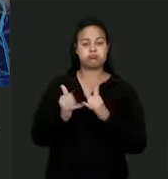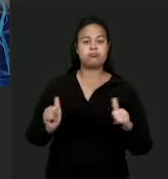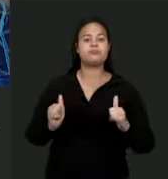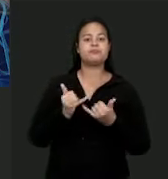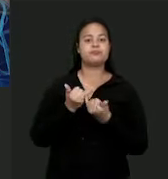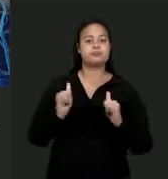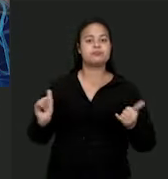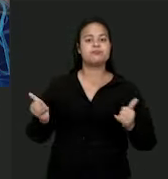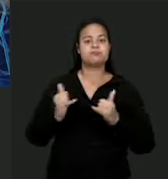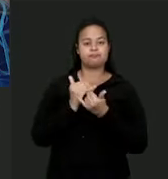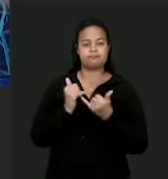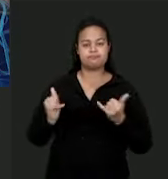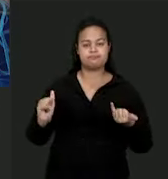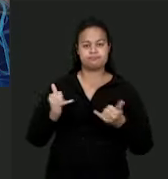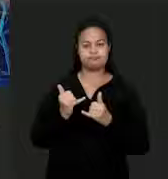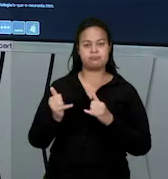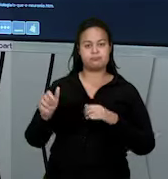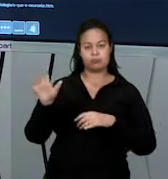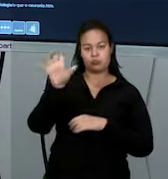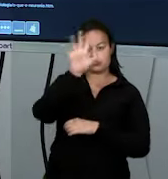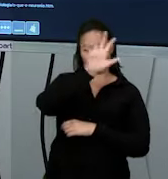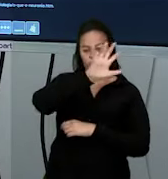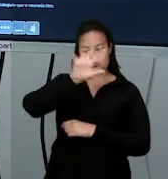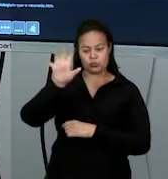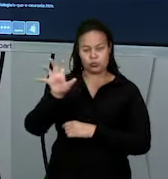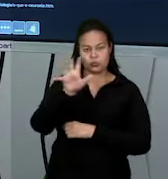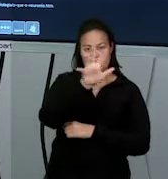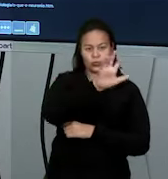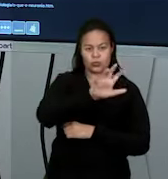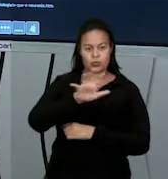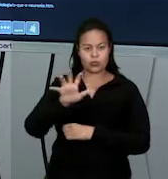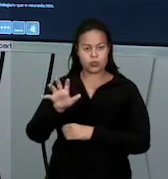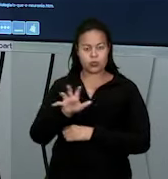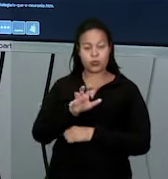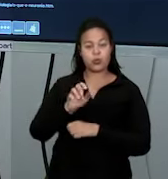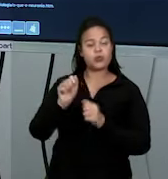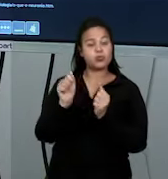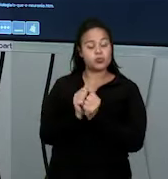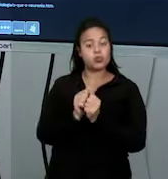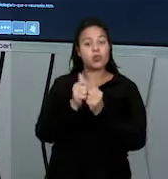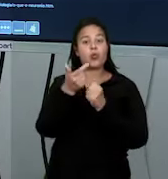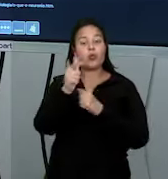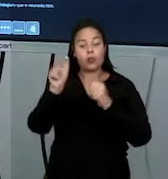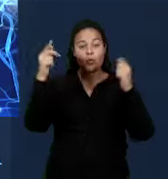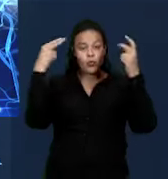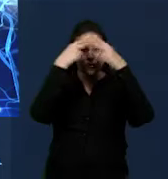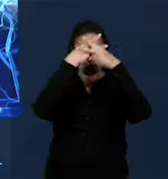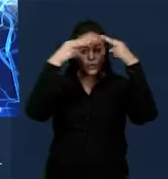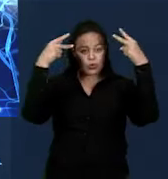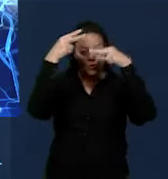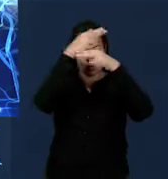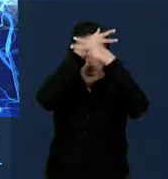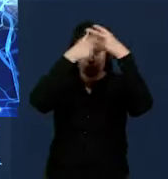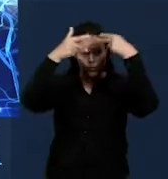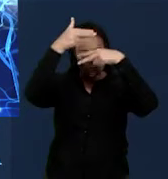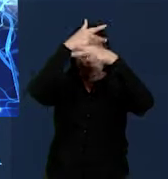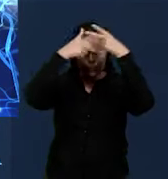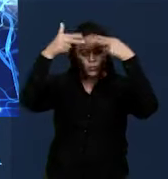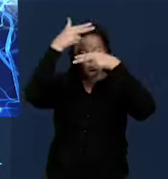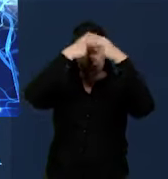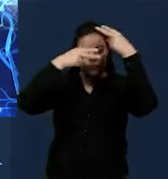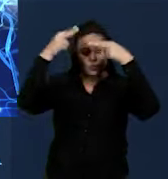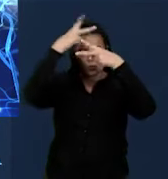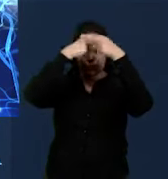energia passa por todo esse neurônio, encontra um outro neurônio, passa para o outro neurônio e de